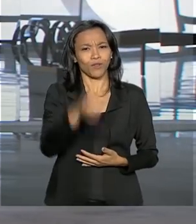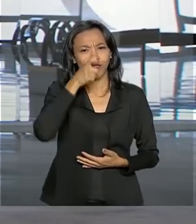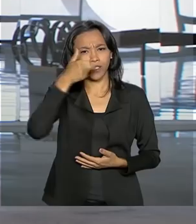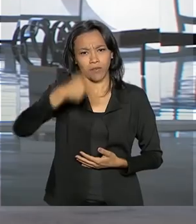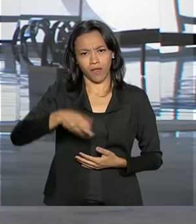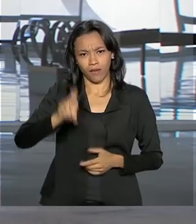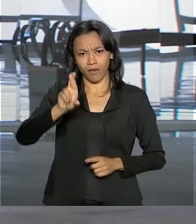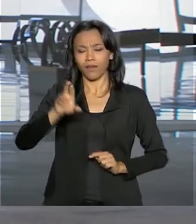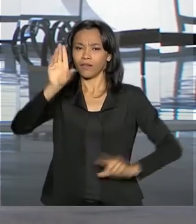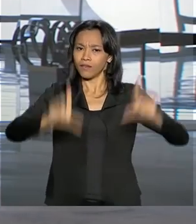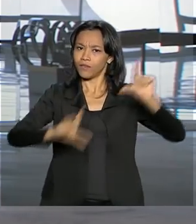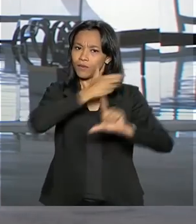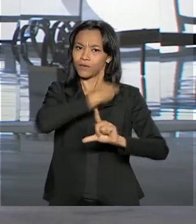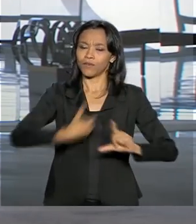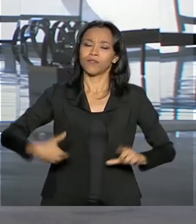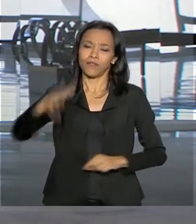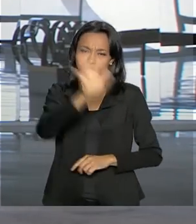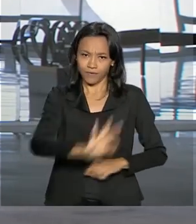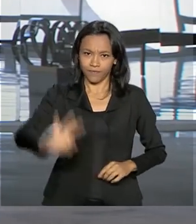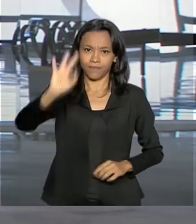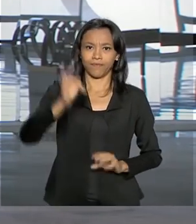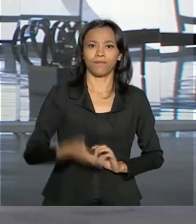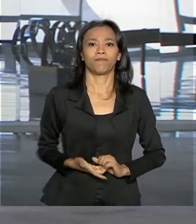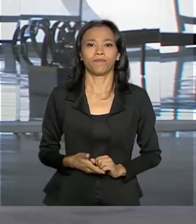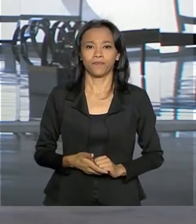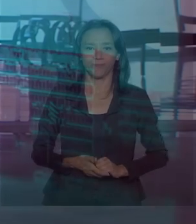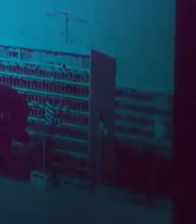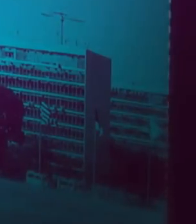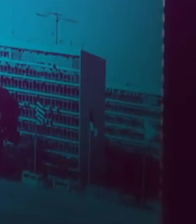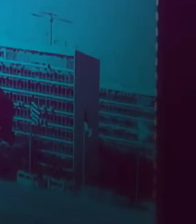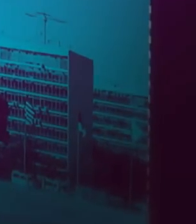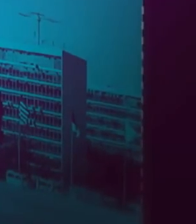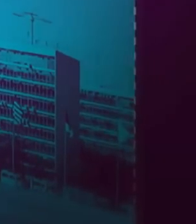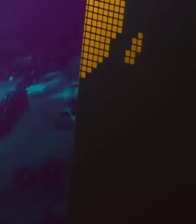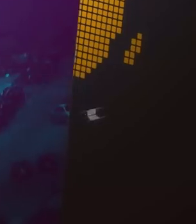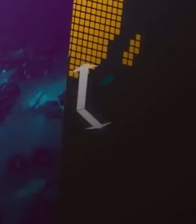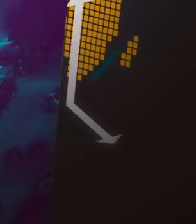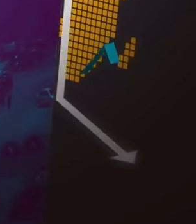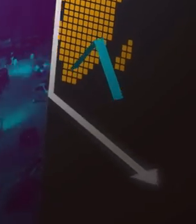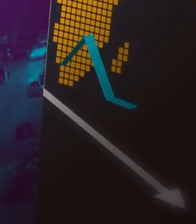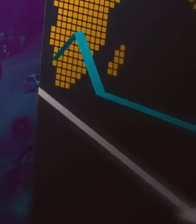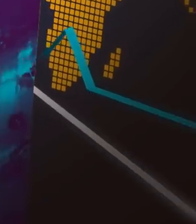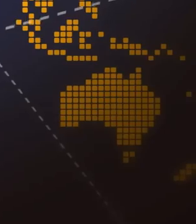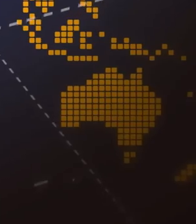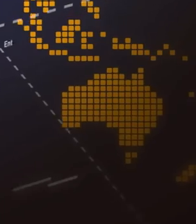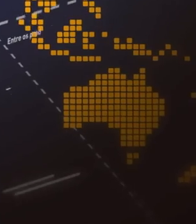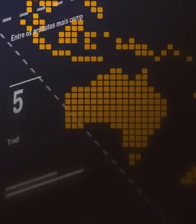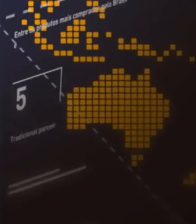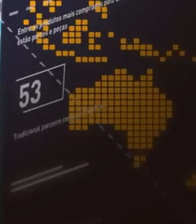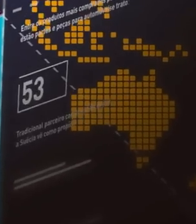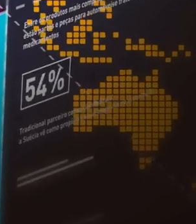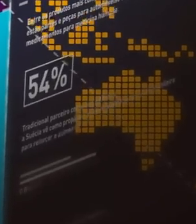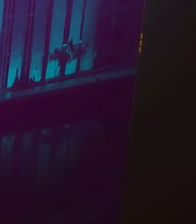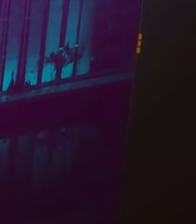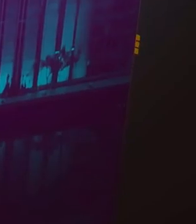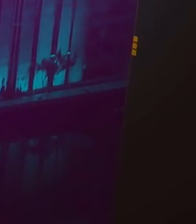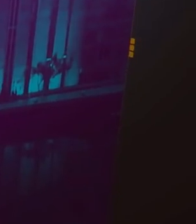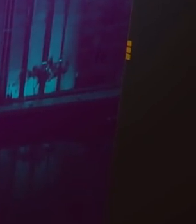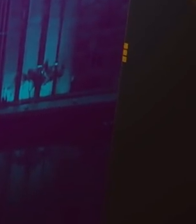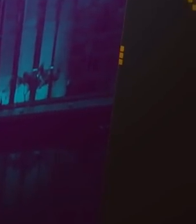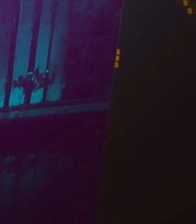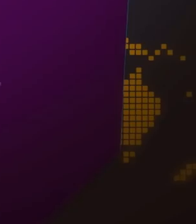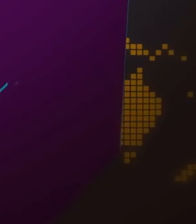com a gente na NBR A TV do governo federal A TV